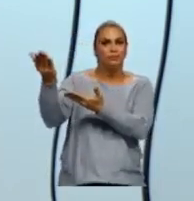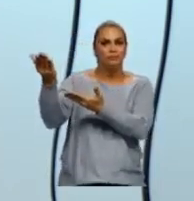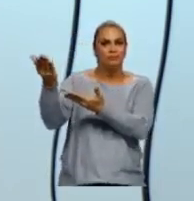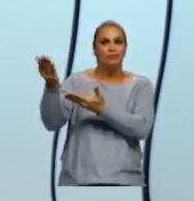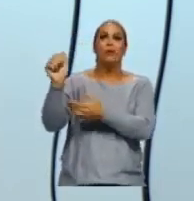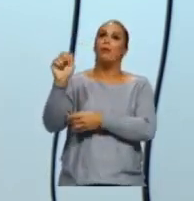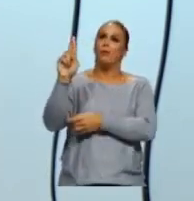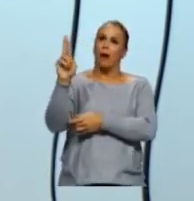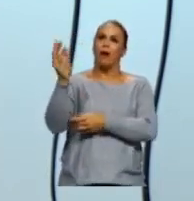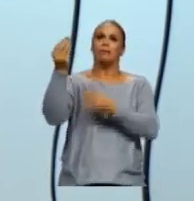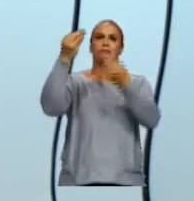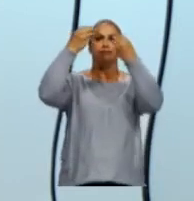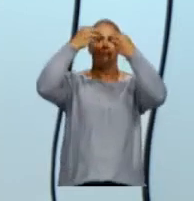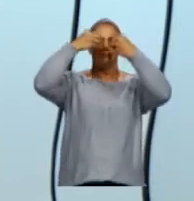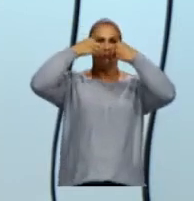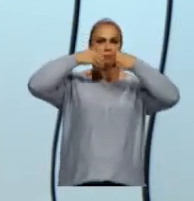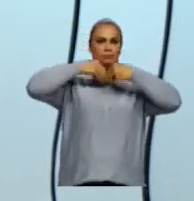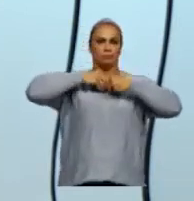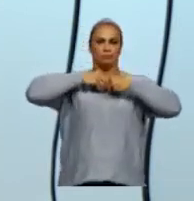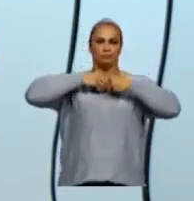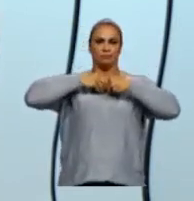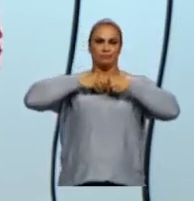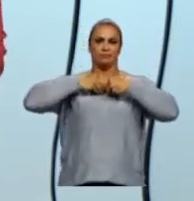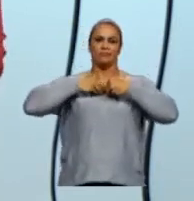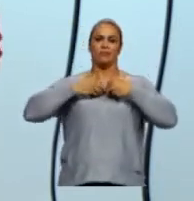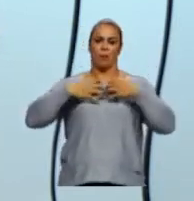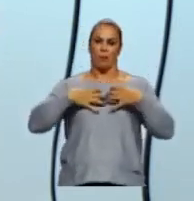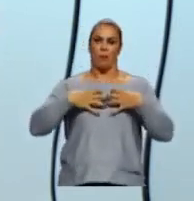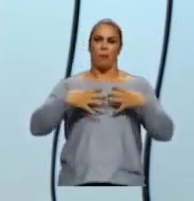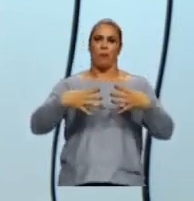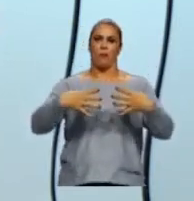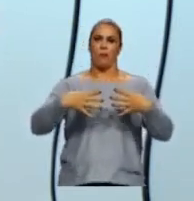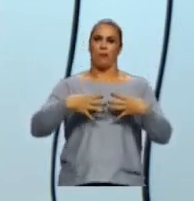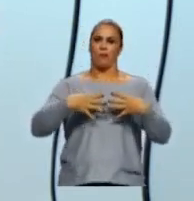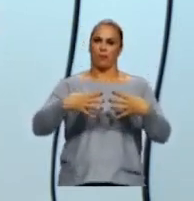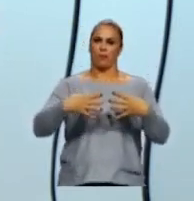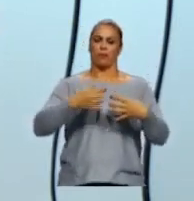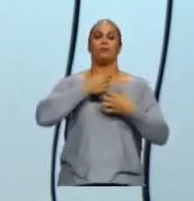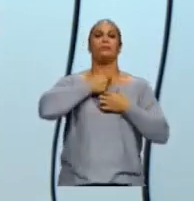aos pulmões. Então, essa traqueia é um tubo cartilaginoso,